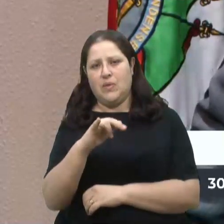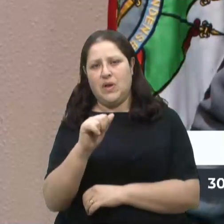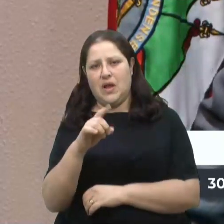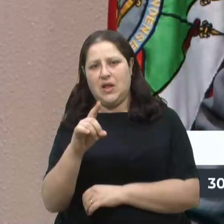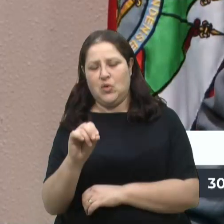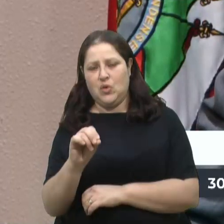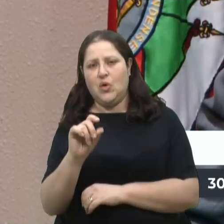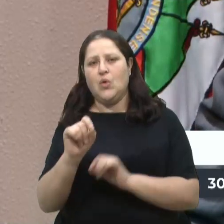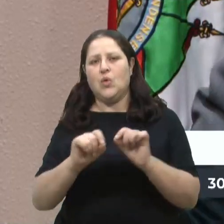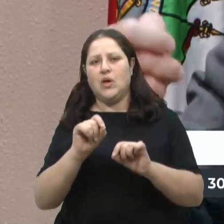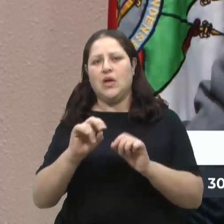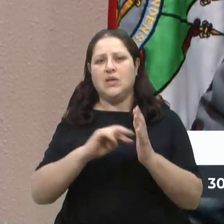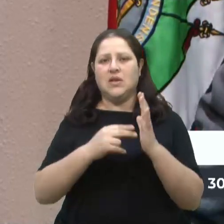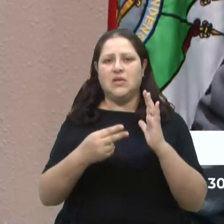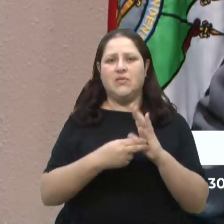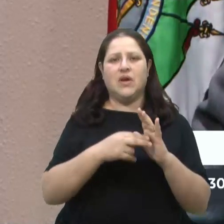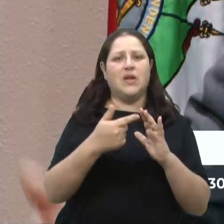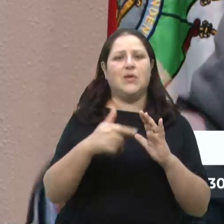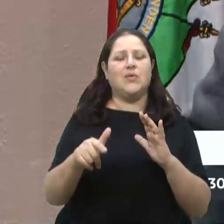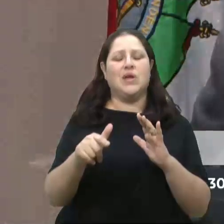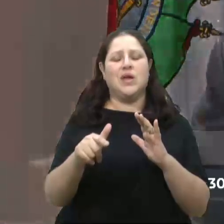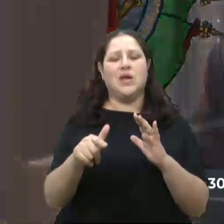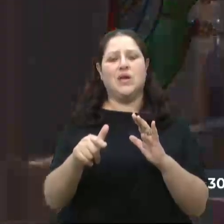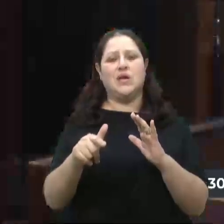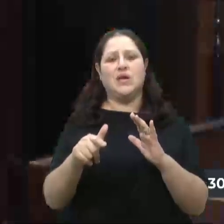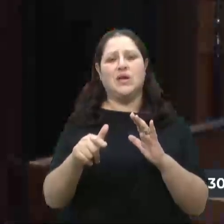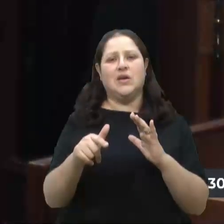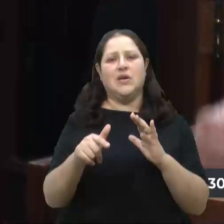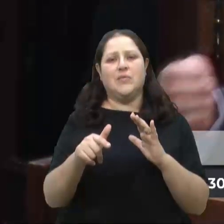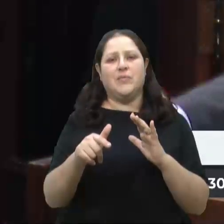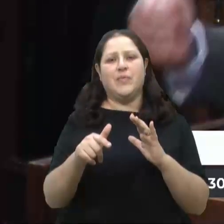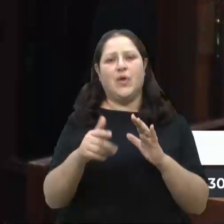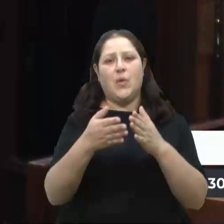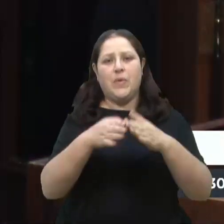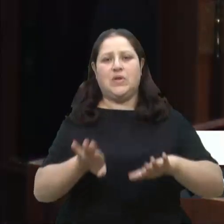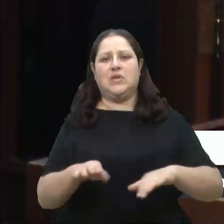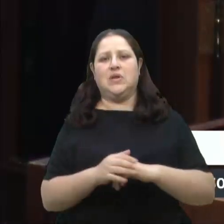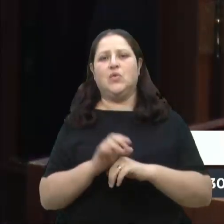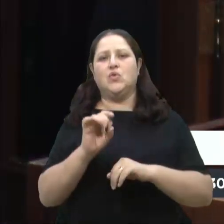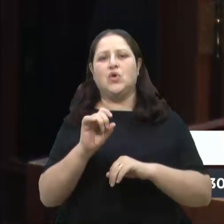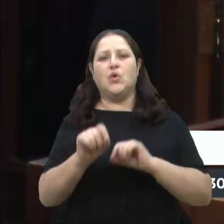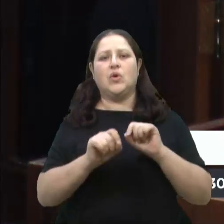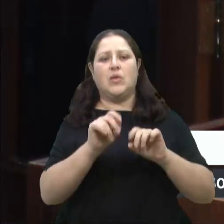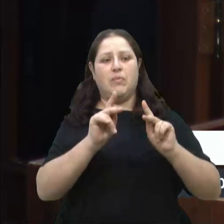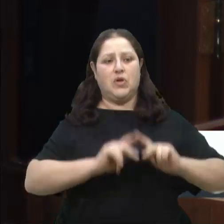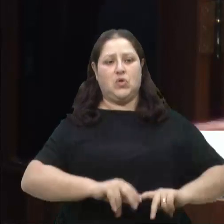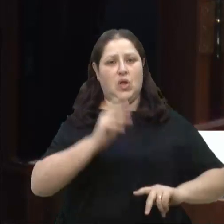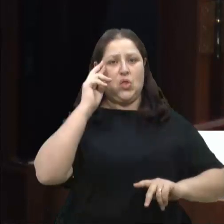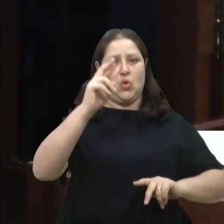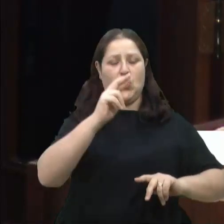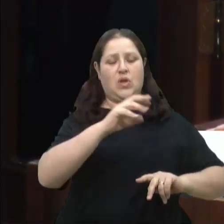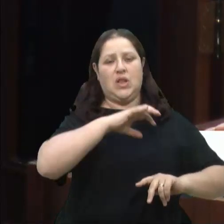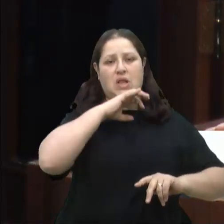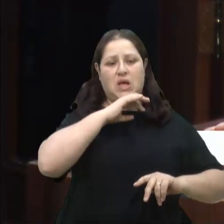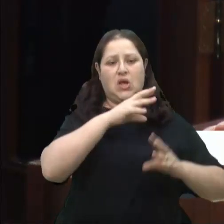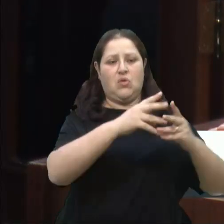indeniza. Ele paga. Expropriado é simplesmente retirar a terra de quem tem e não dá